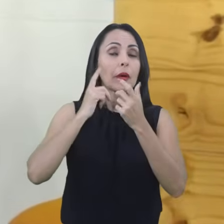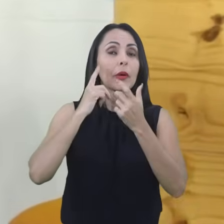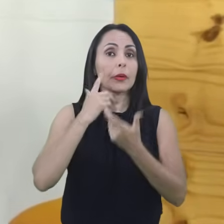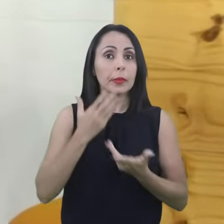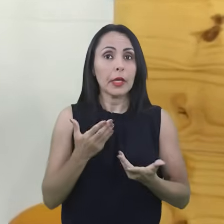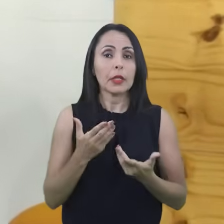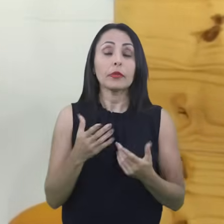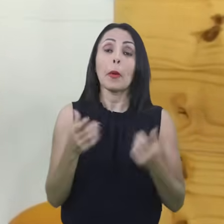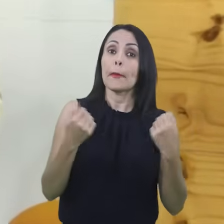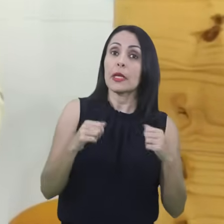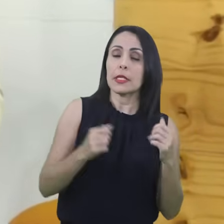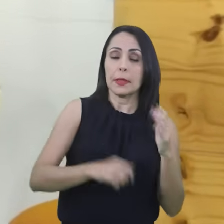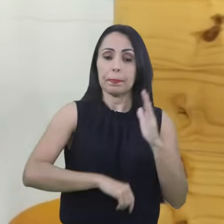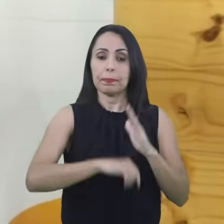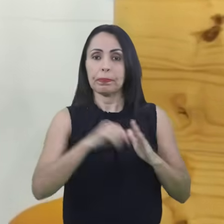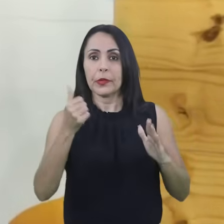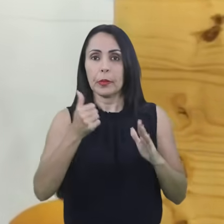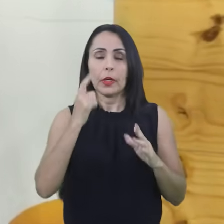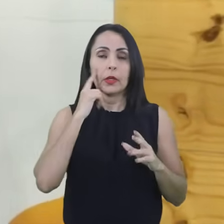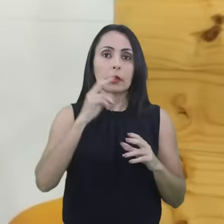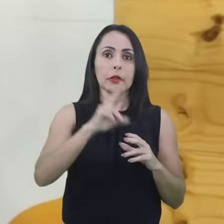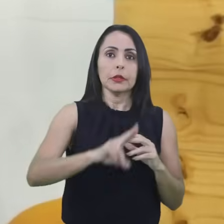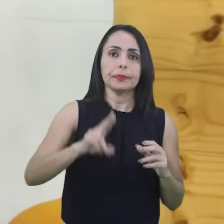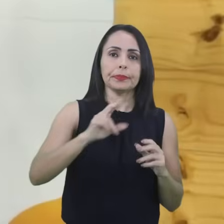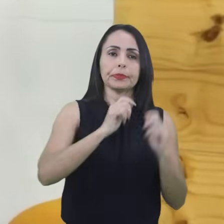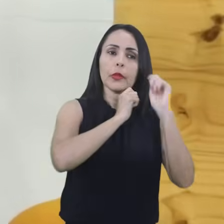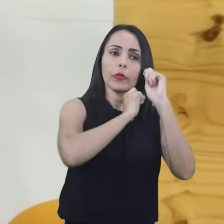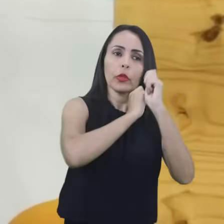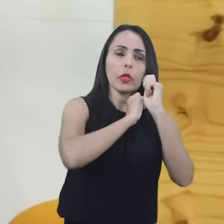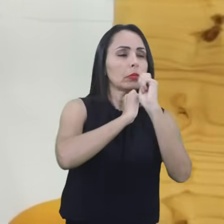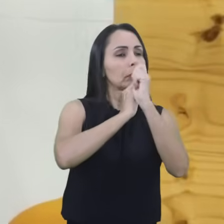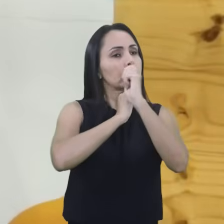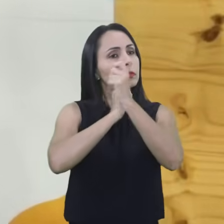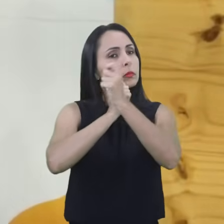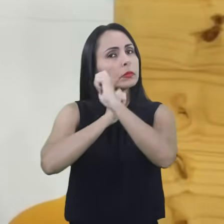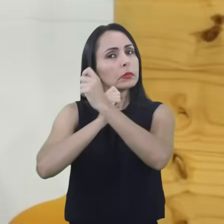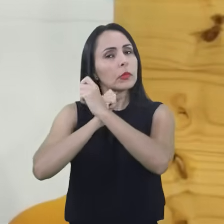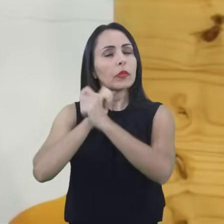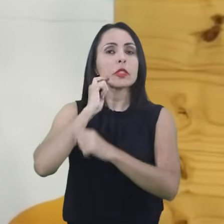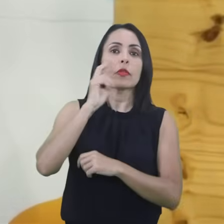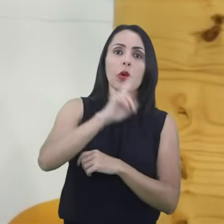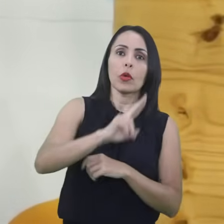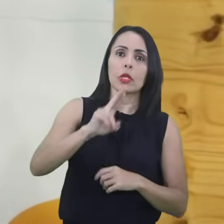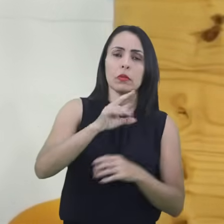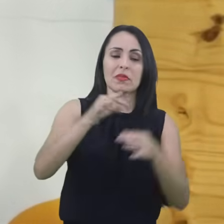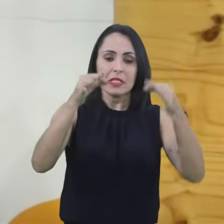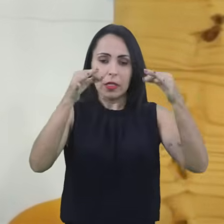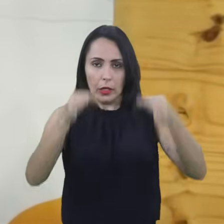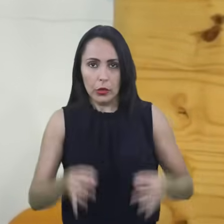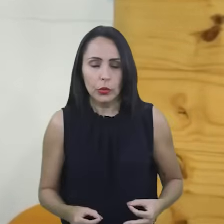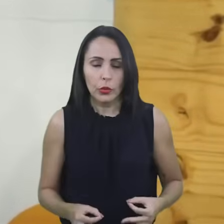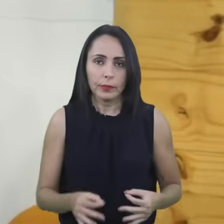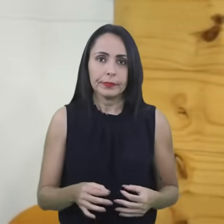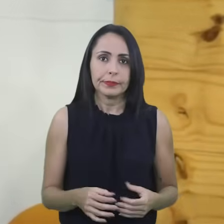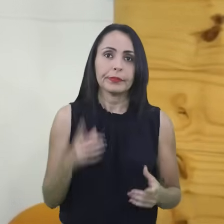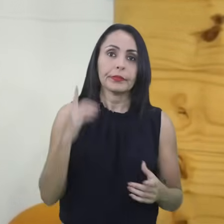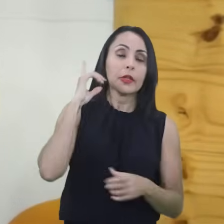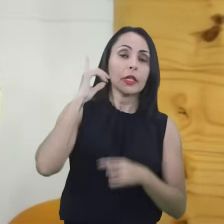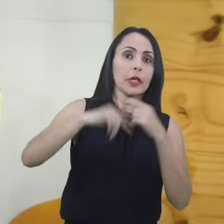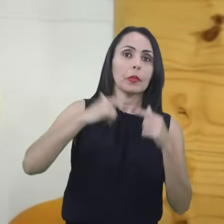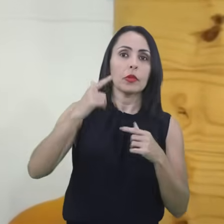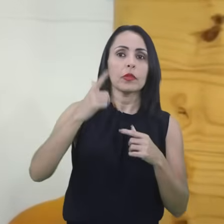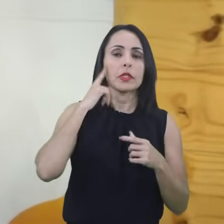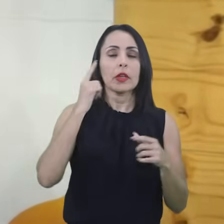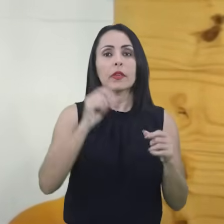Então, você precisa primeiro utilizar o fio dental, né, fazer o uso do fio dental de maneira correta, para